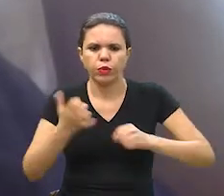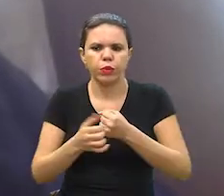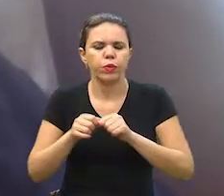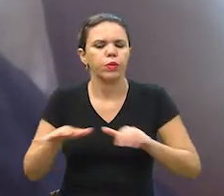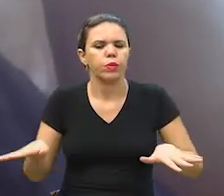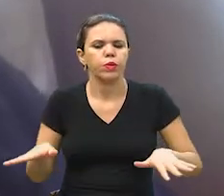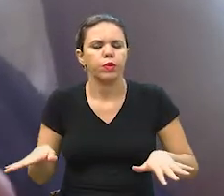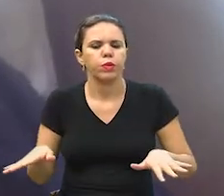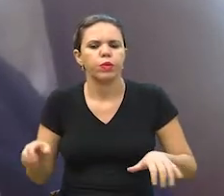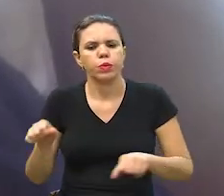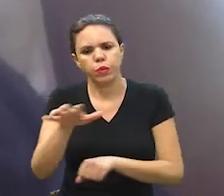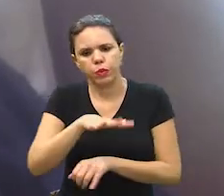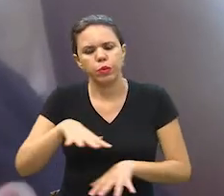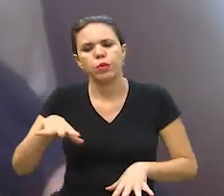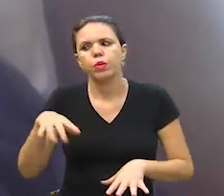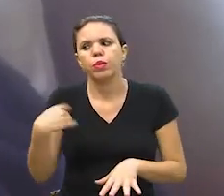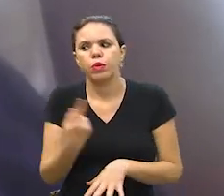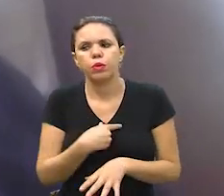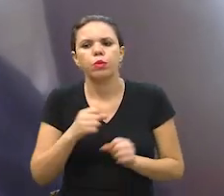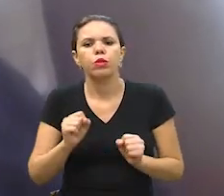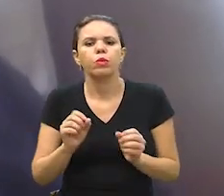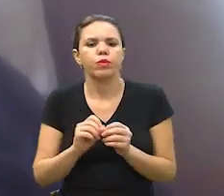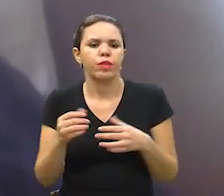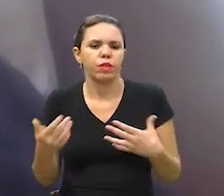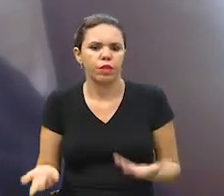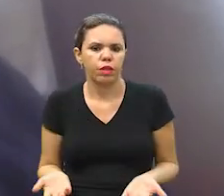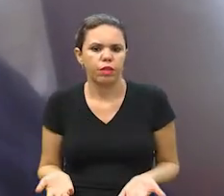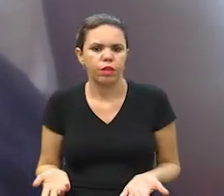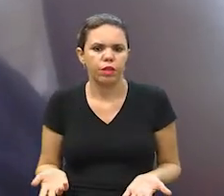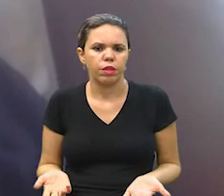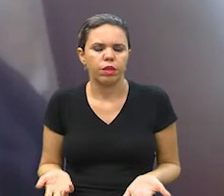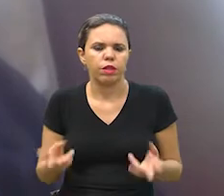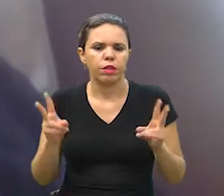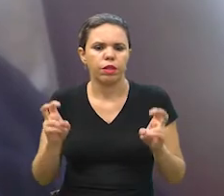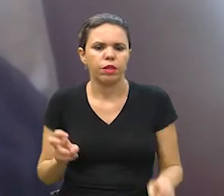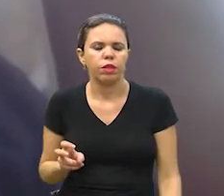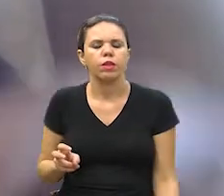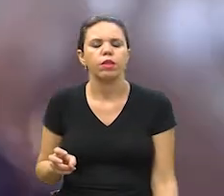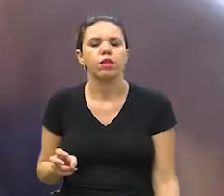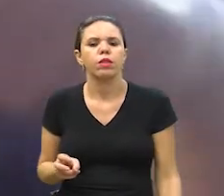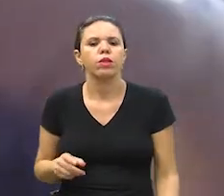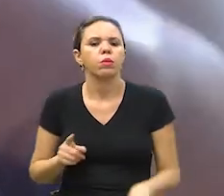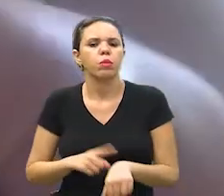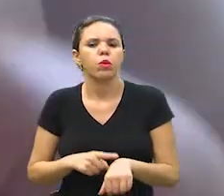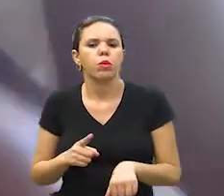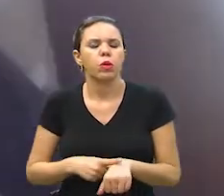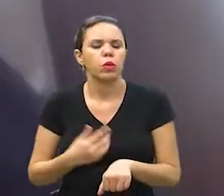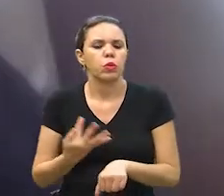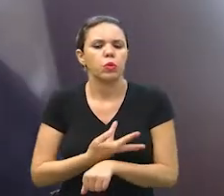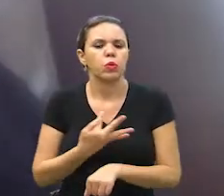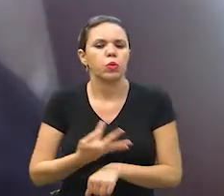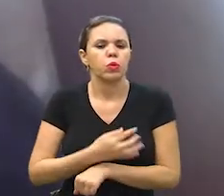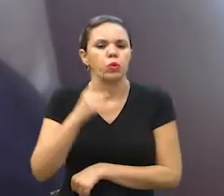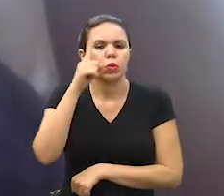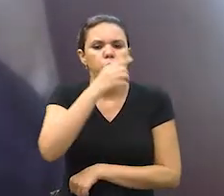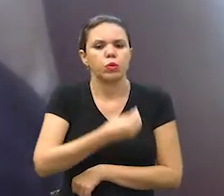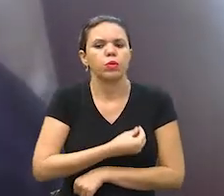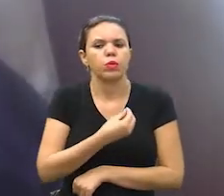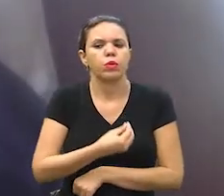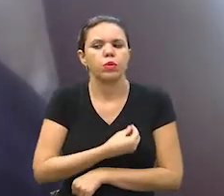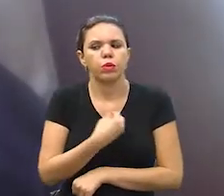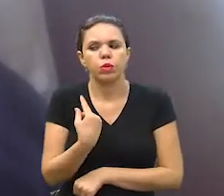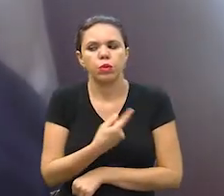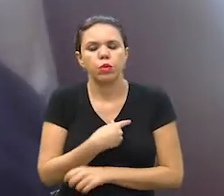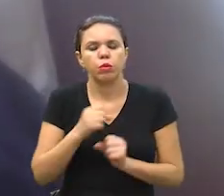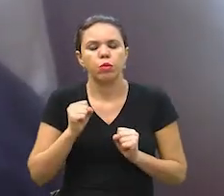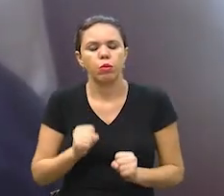pandemia, no geral, o que nós podemos fazer? Em relação a esse momento crucial que nós estamos vivendo, sim, e